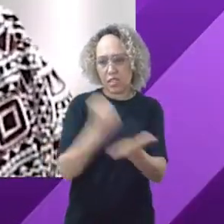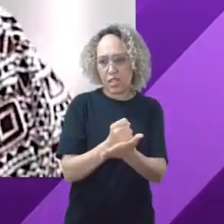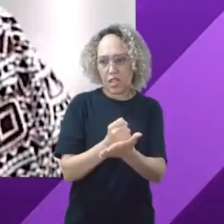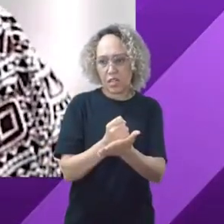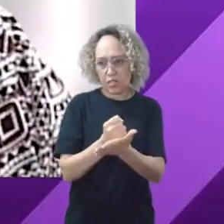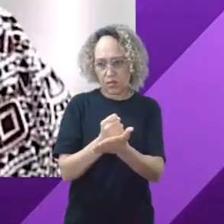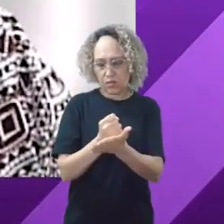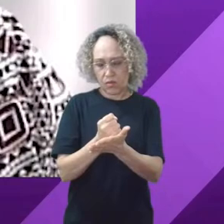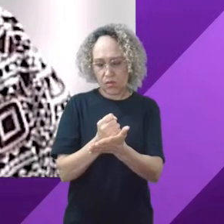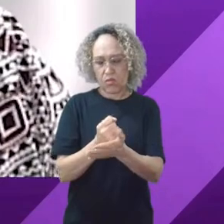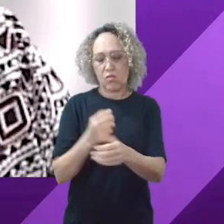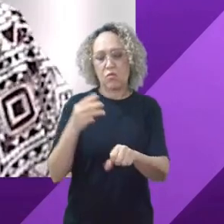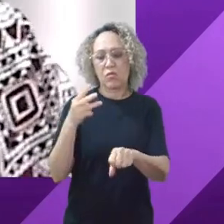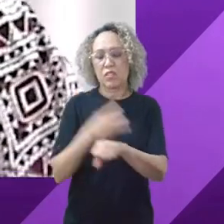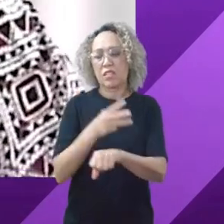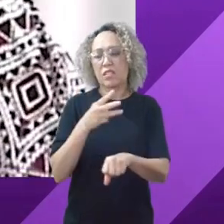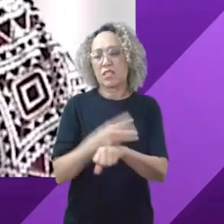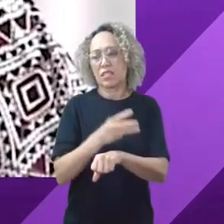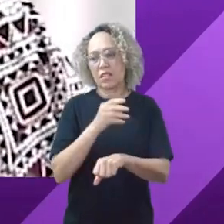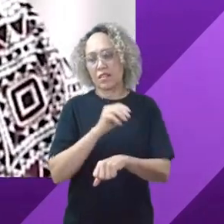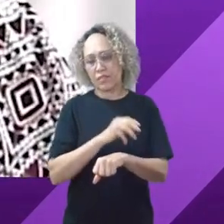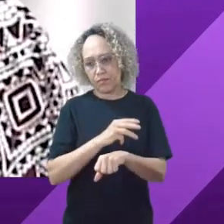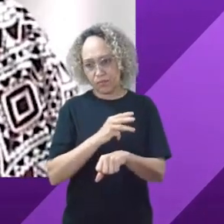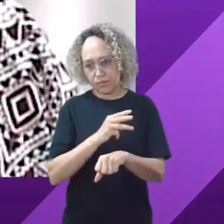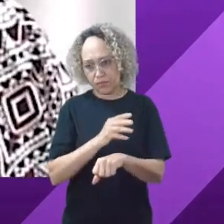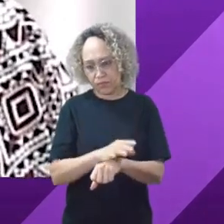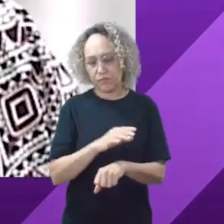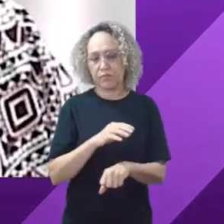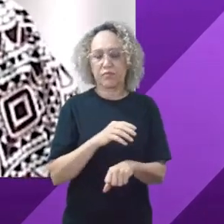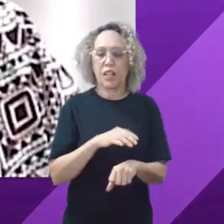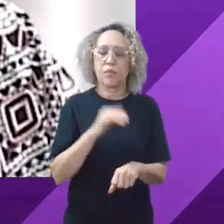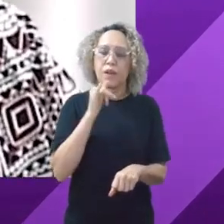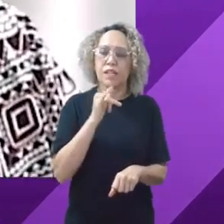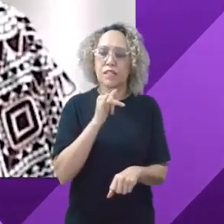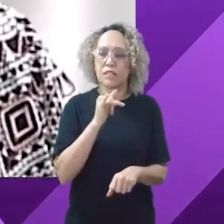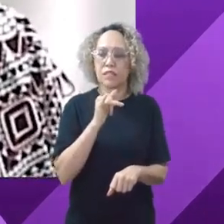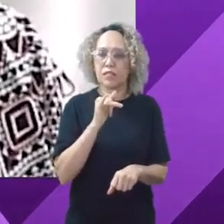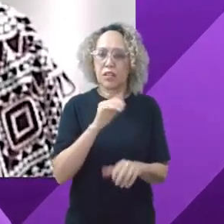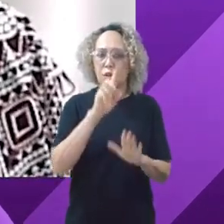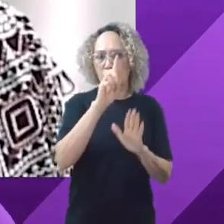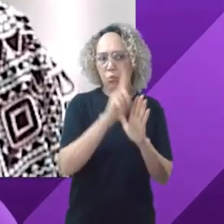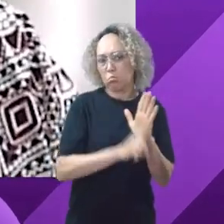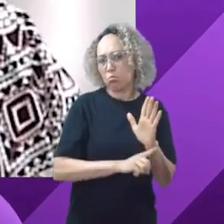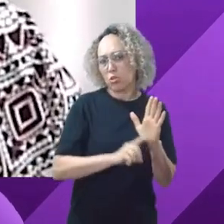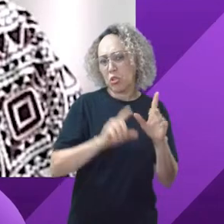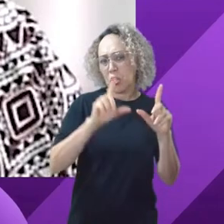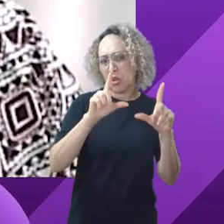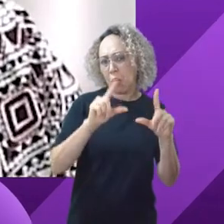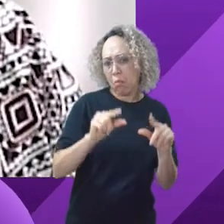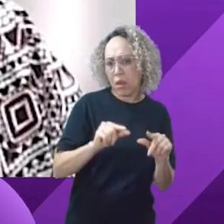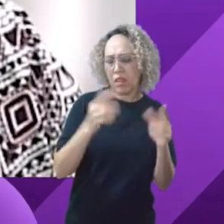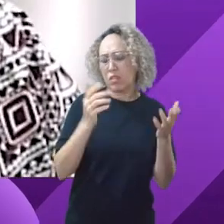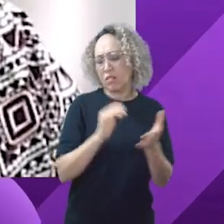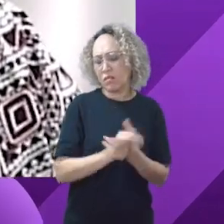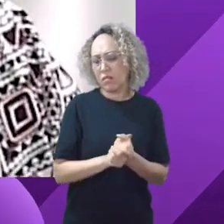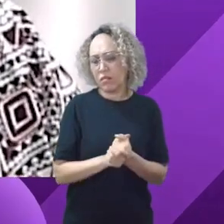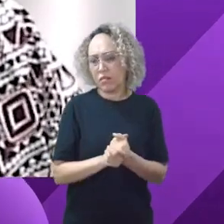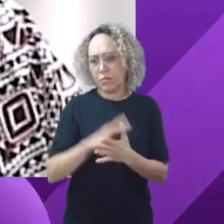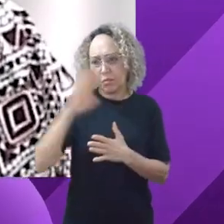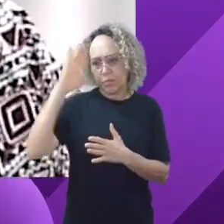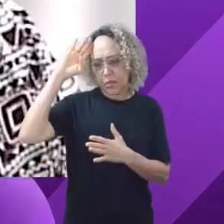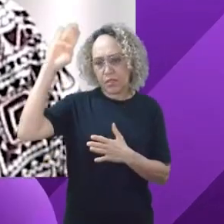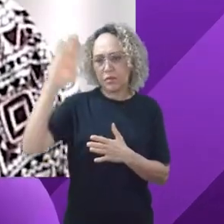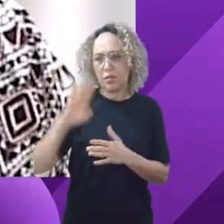que, por serem terceirizados, têm uma proporção menor de direitos ao trabalho e, principalmente,